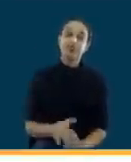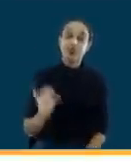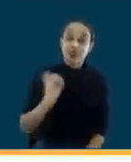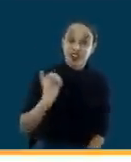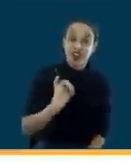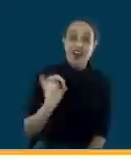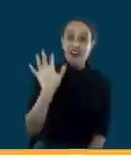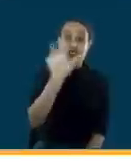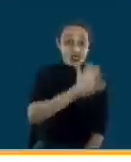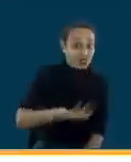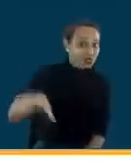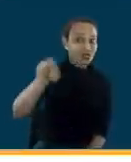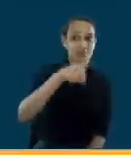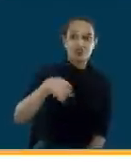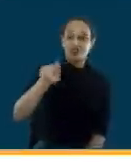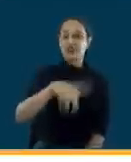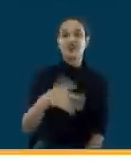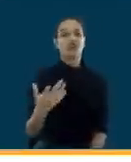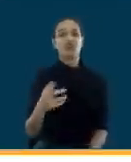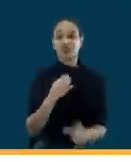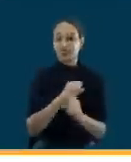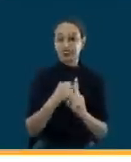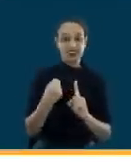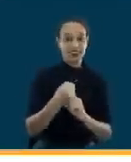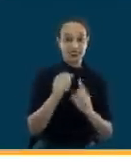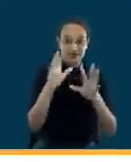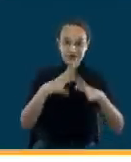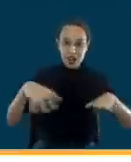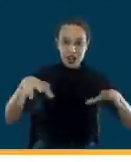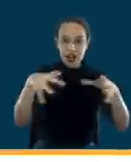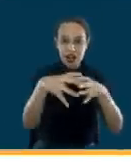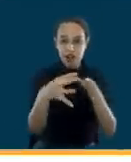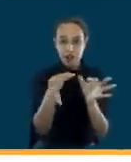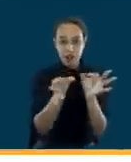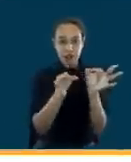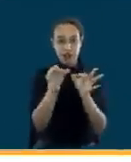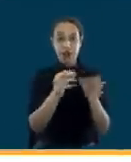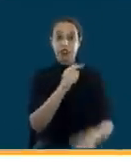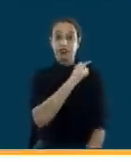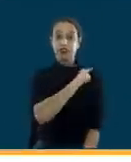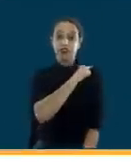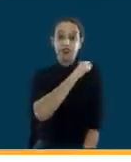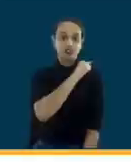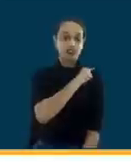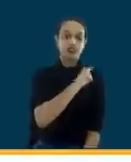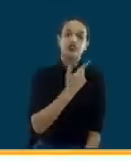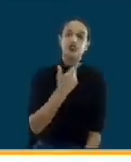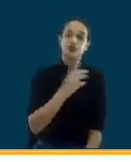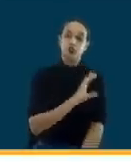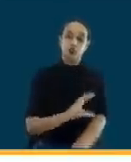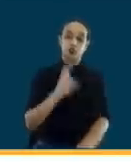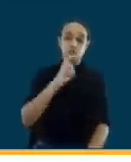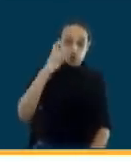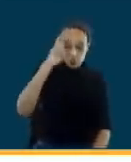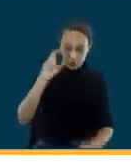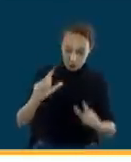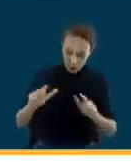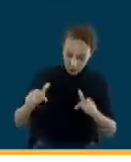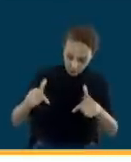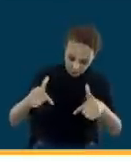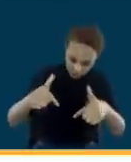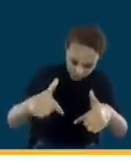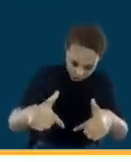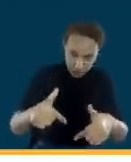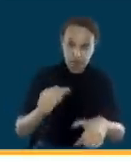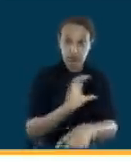saudo toda a sociedade civil organizada, gestores de cultura, fazedores de cultura, representantes aqui